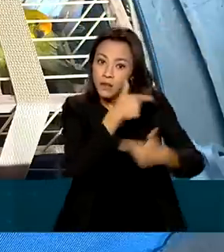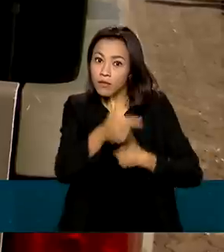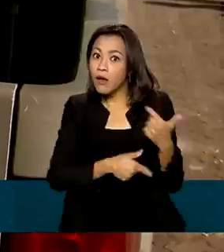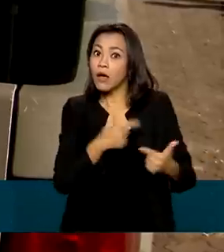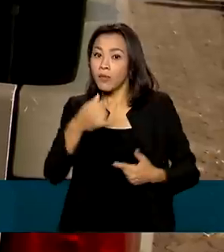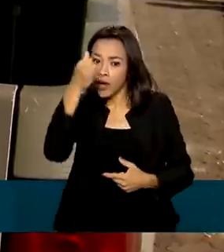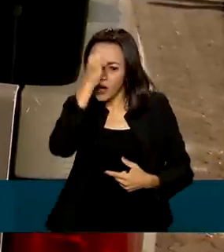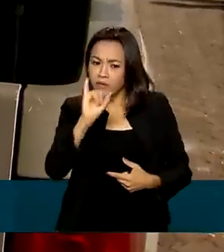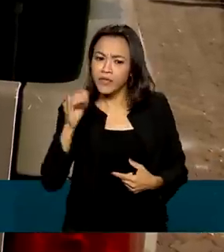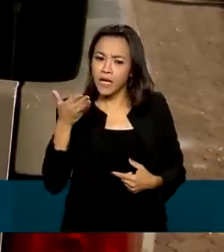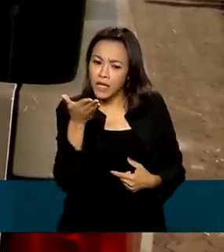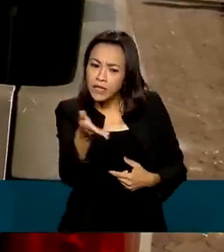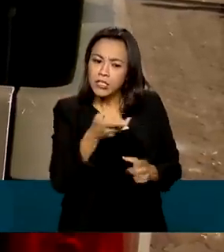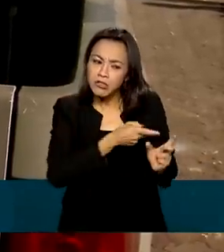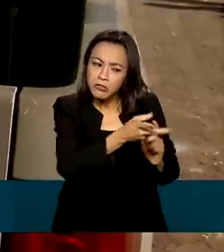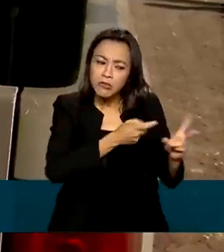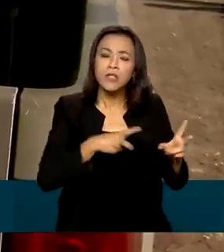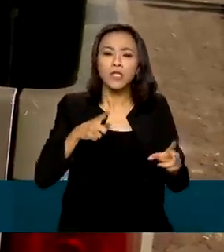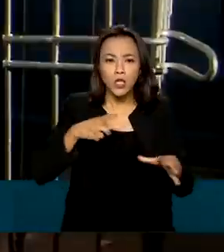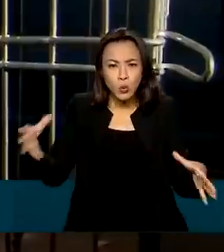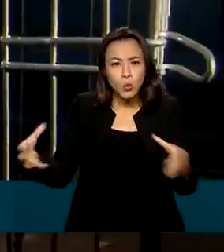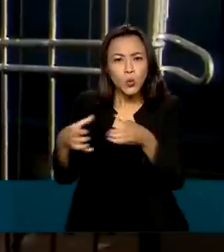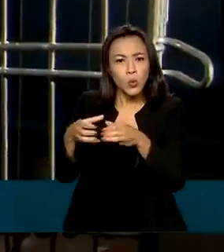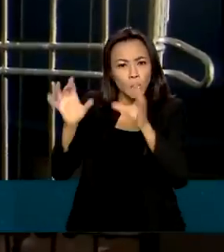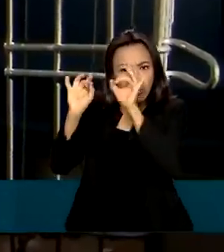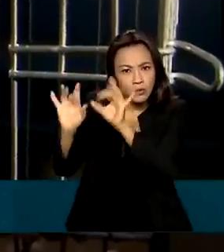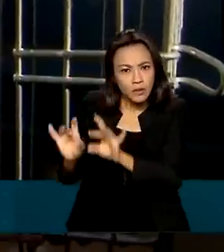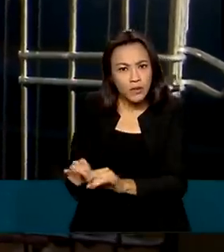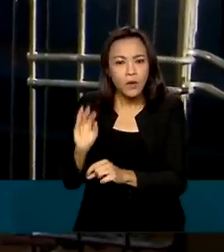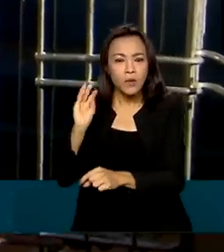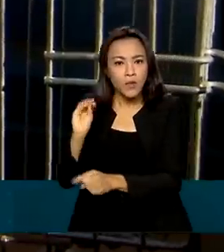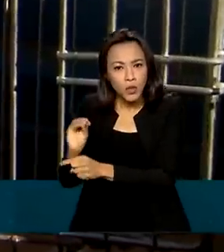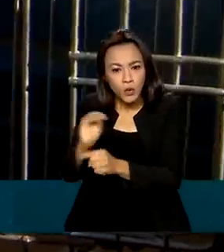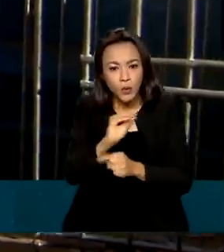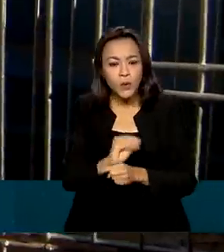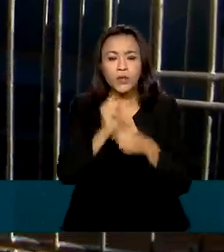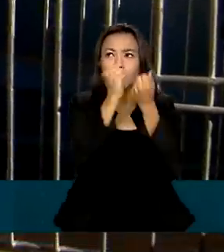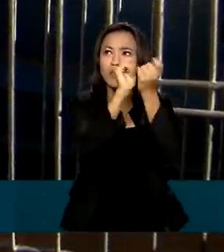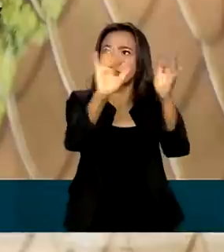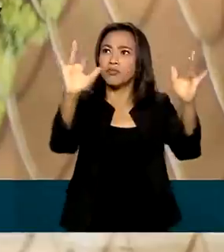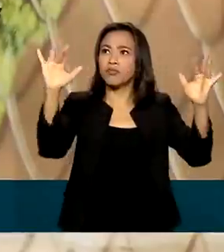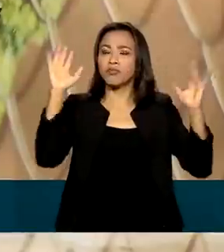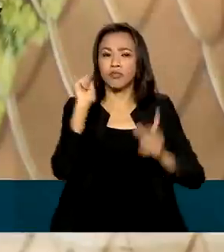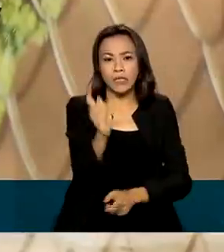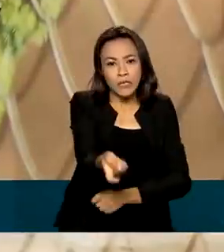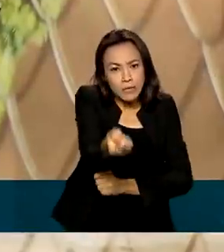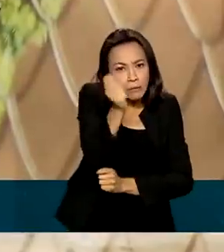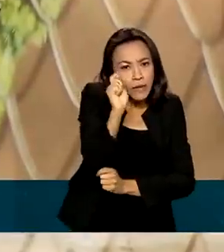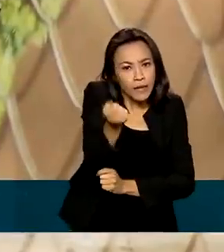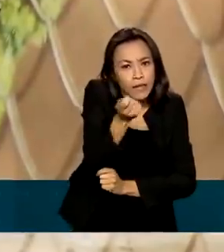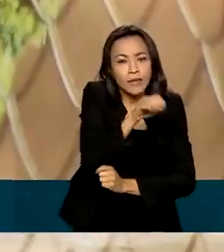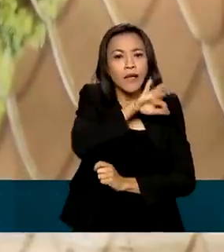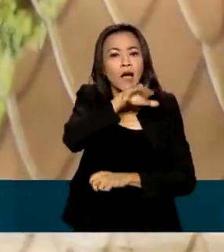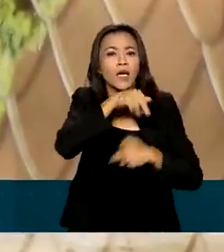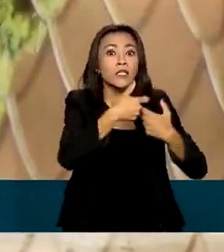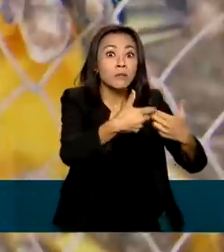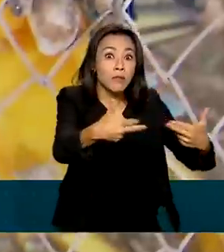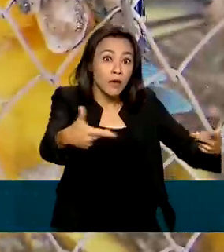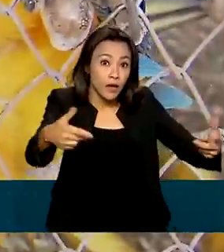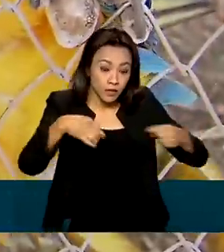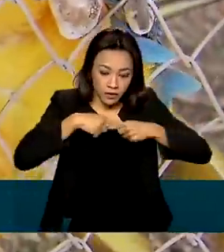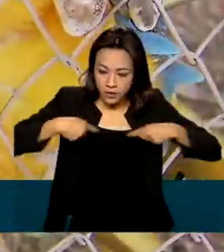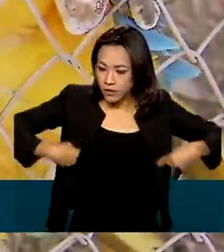ambientais com equipes específicas de defesa da fauna Flora Pesca e áreas de Proteção Ambiental